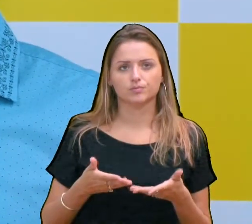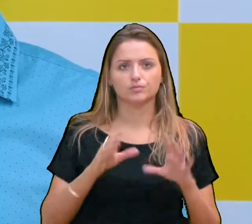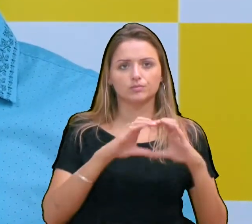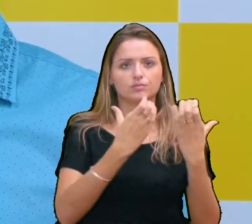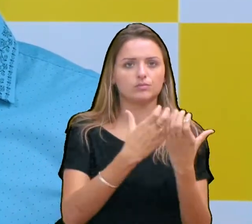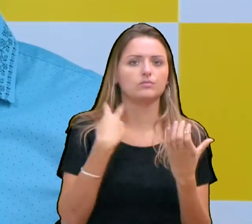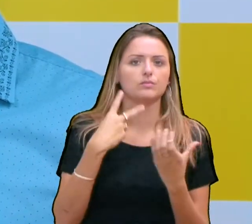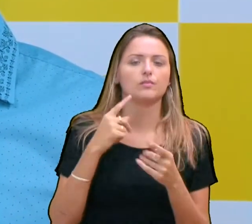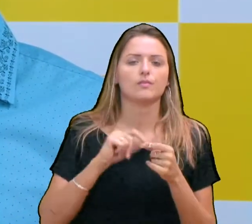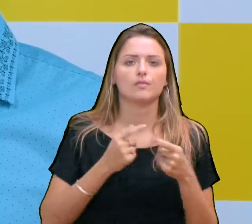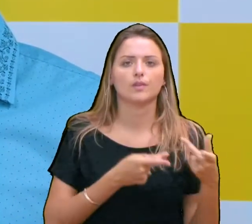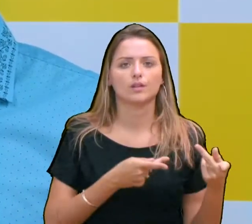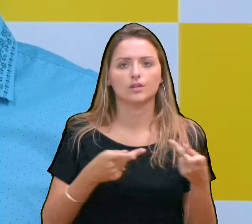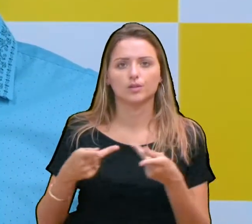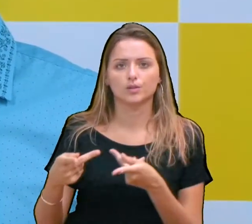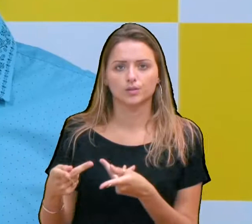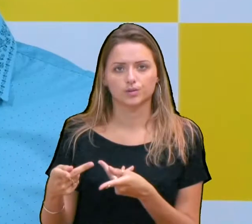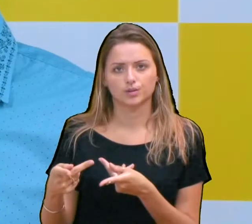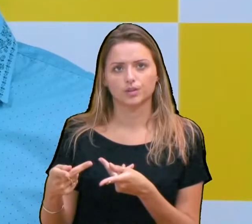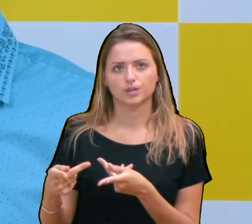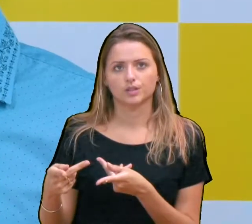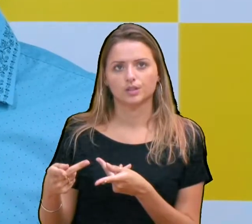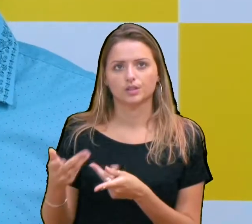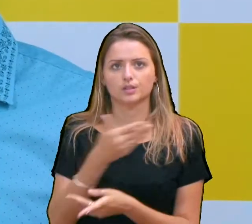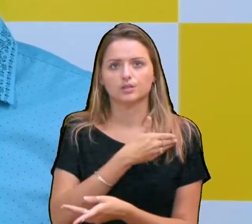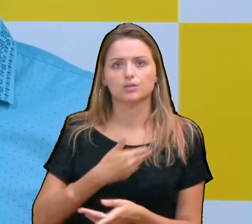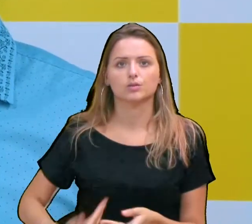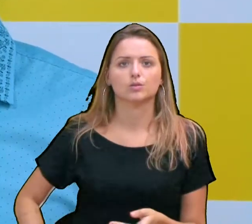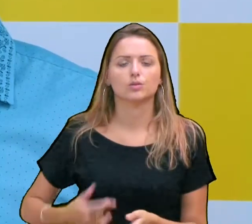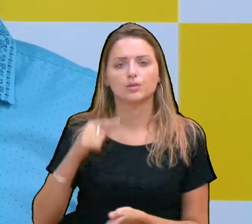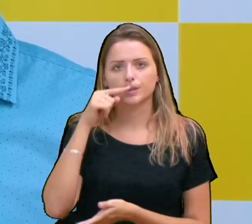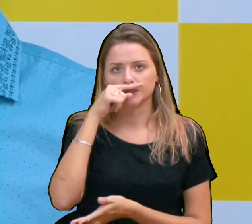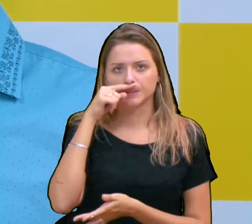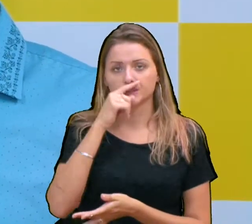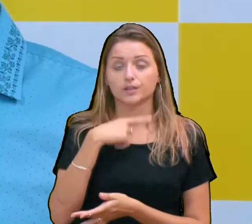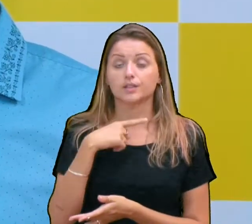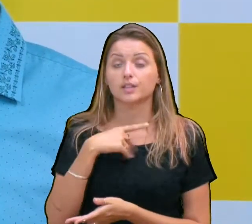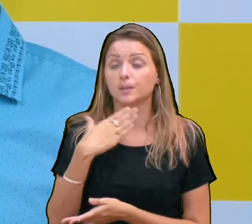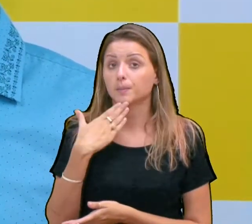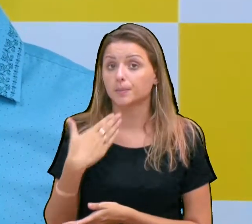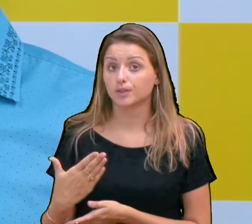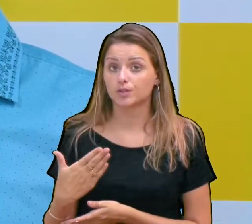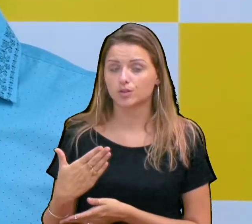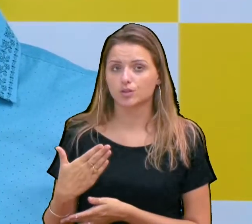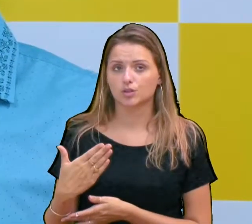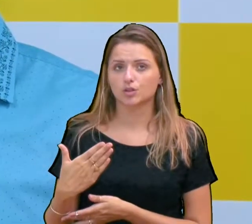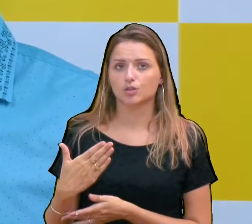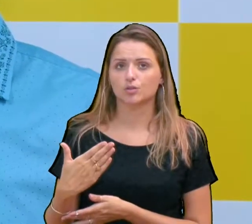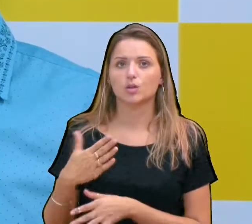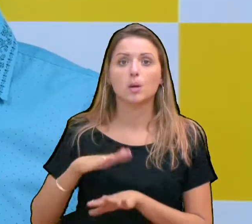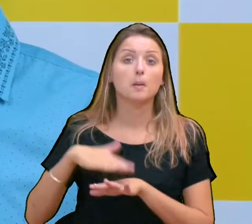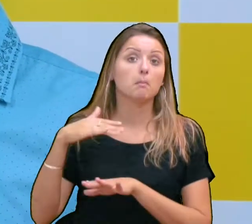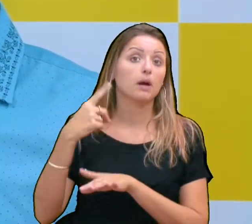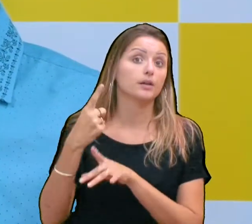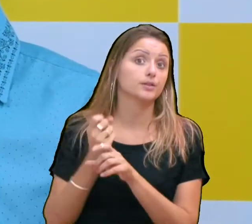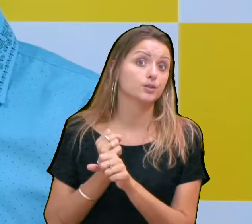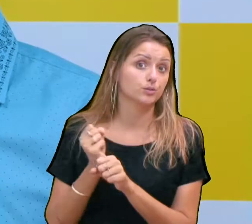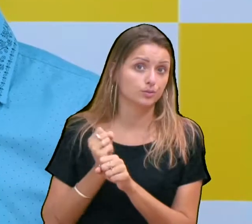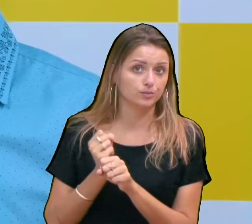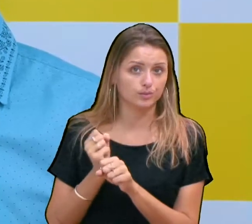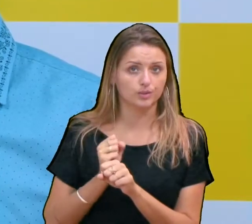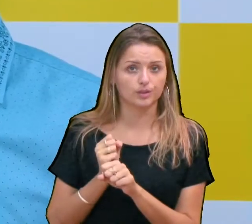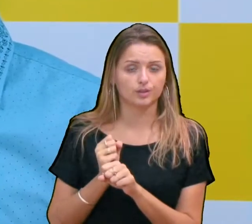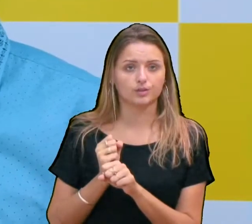está fazendo uma visita cortesia ao nosso governador do estado, que tem uma demanda já de mais de um ano, que está